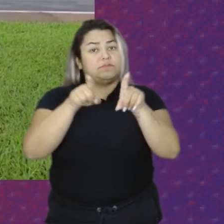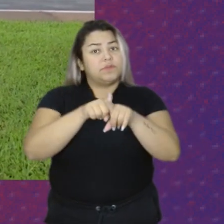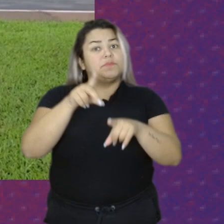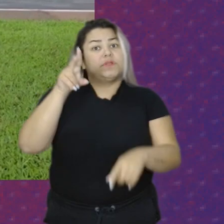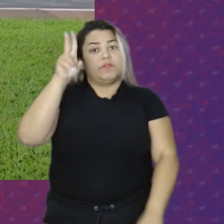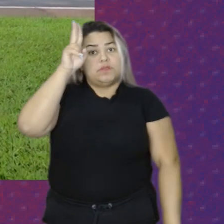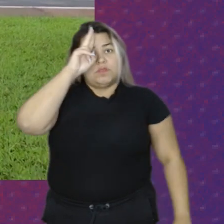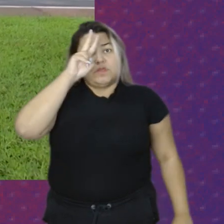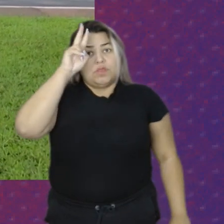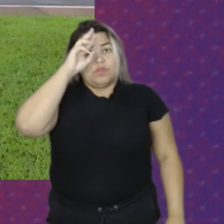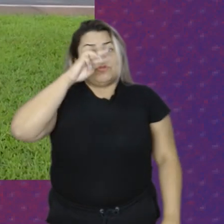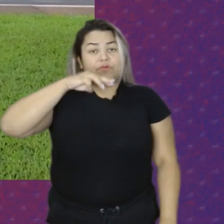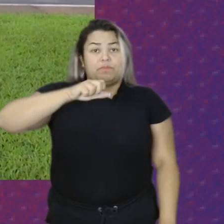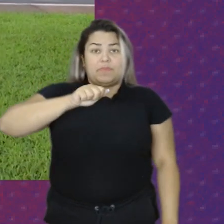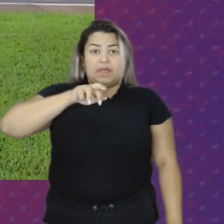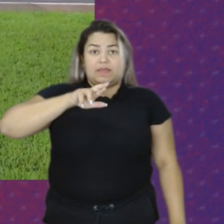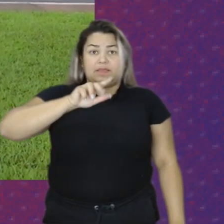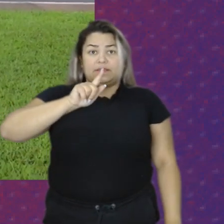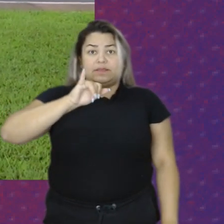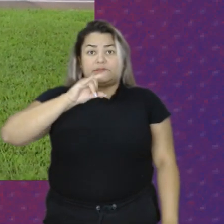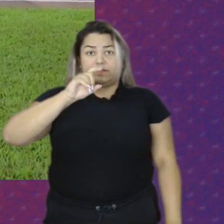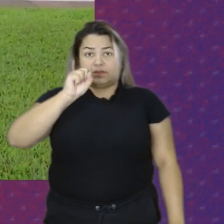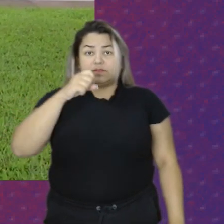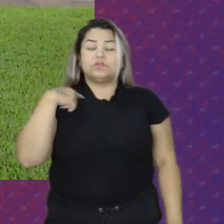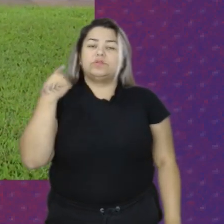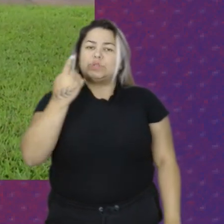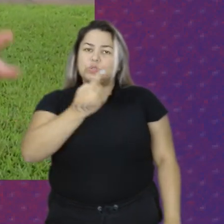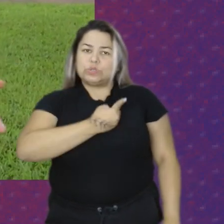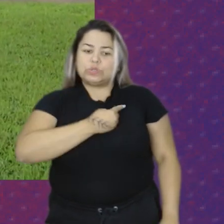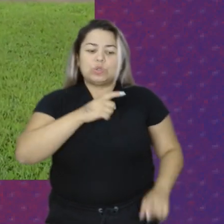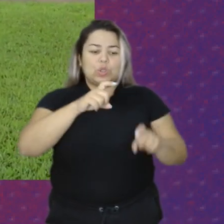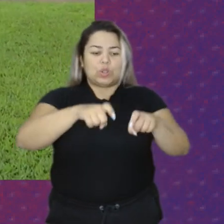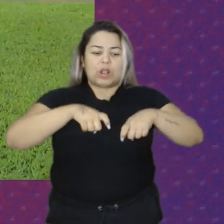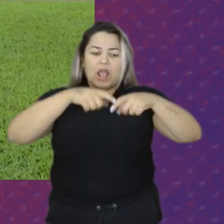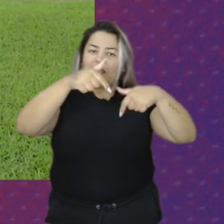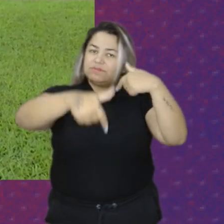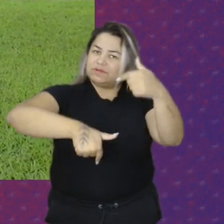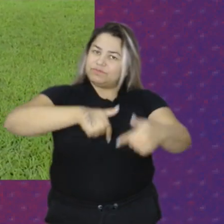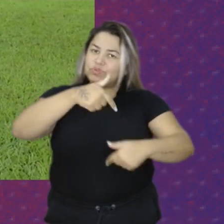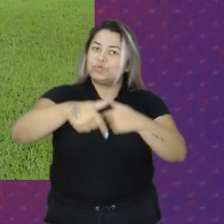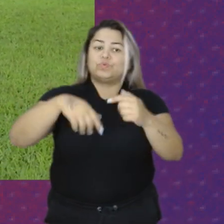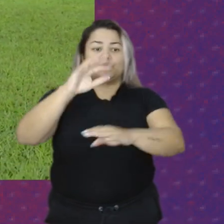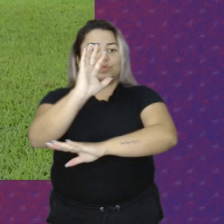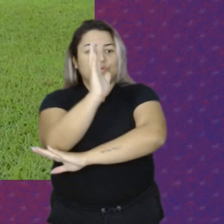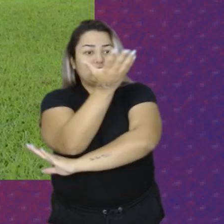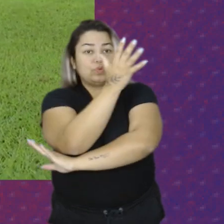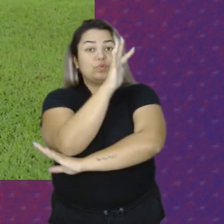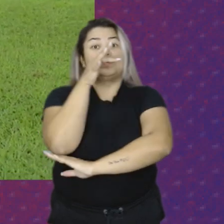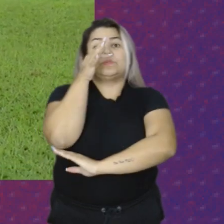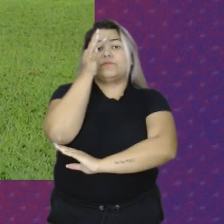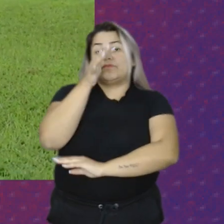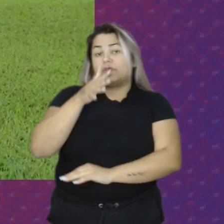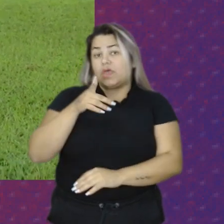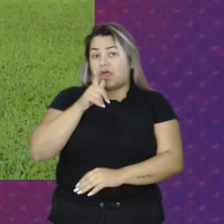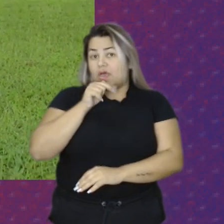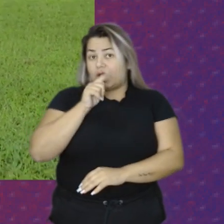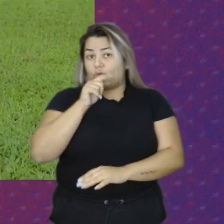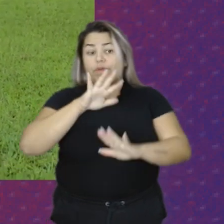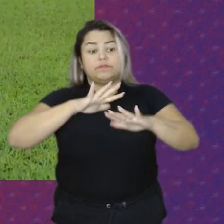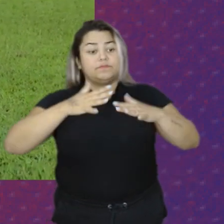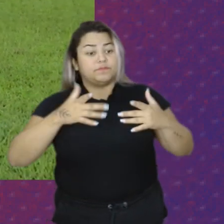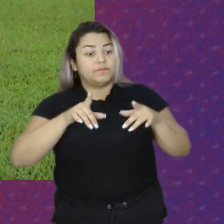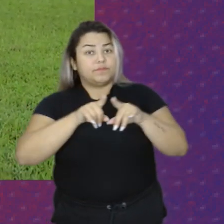história de Margarida Alves, nós, agricultoras familiares, trabalhadoras do campo, da floresta e das águas,